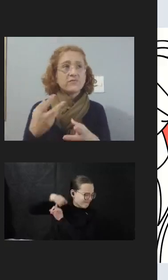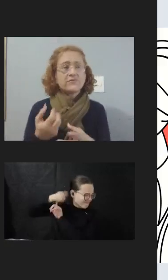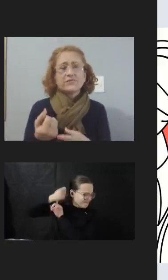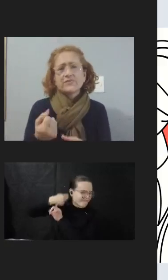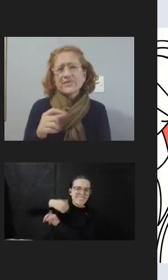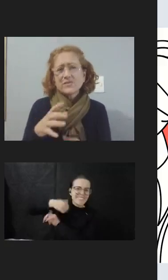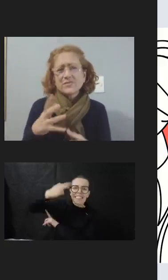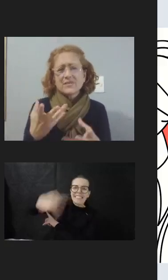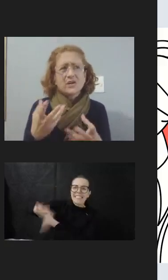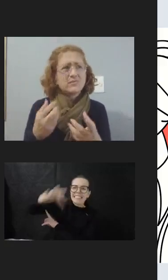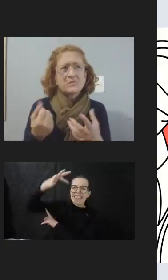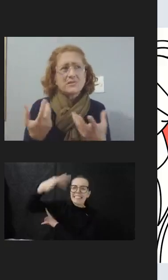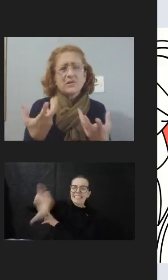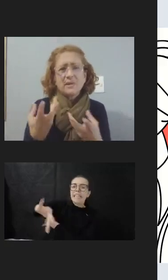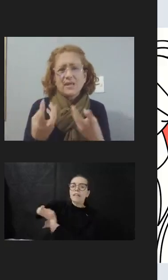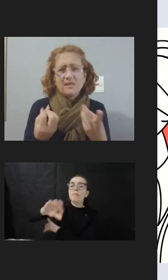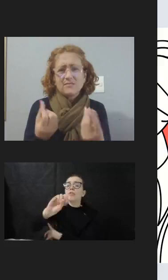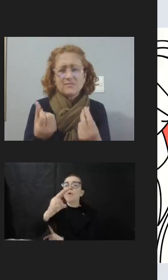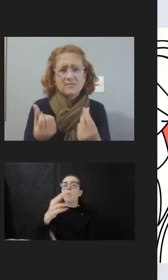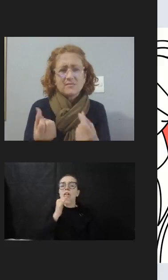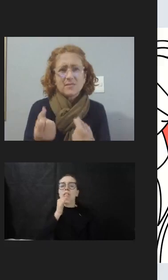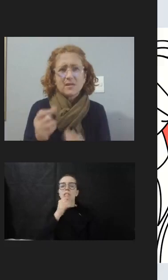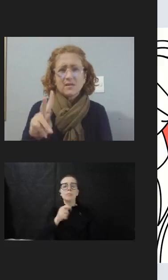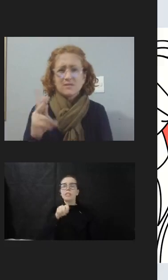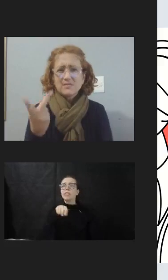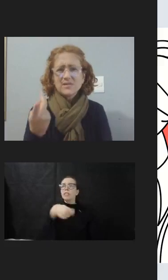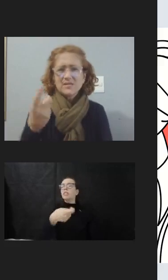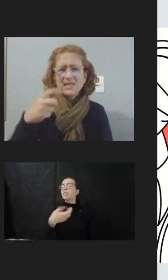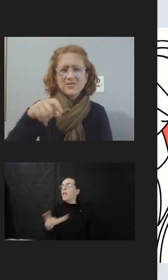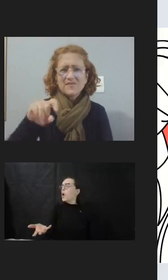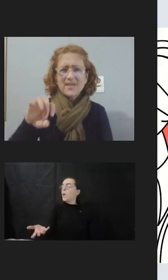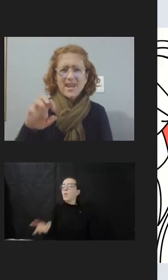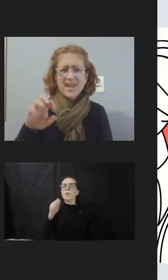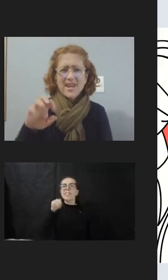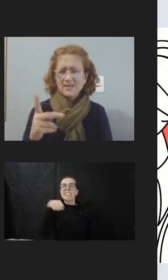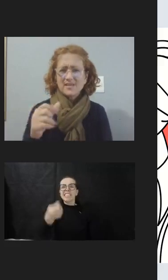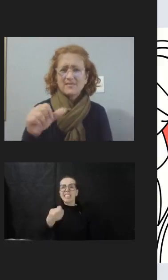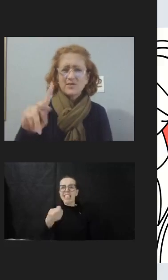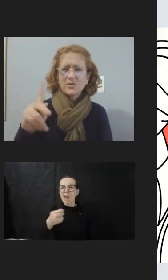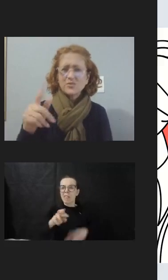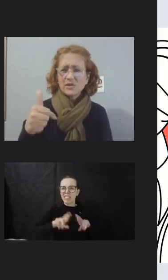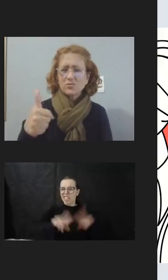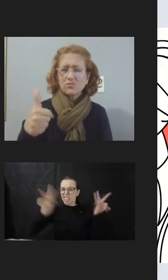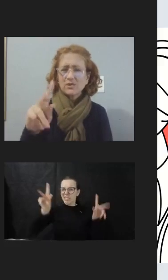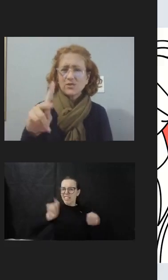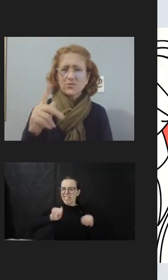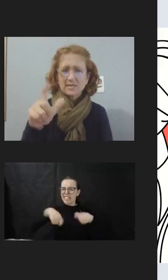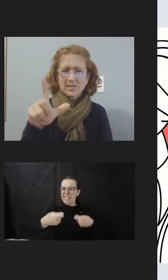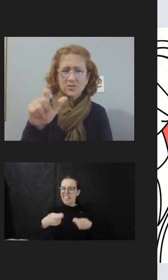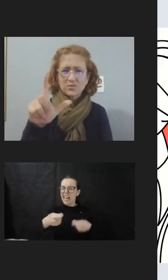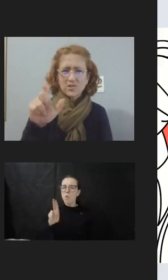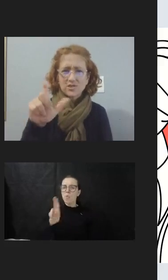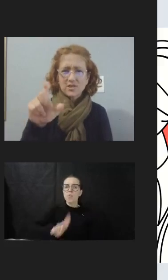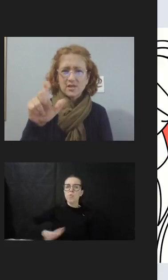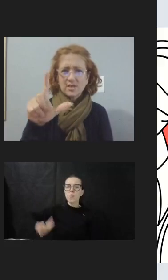fazer um sinal bem, um sinal diferente assim que usa